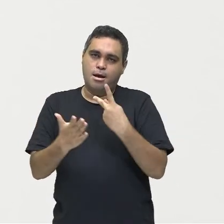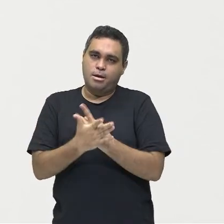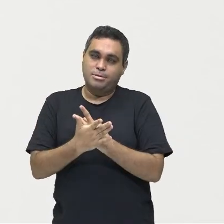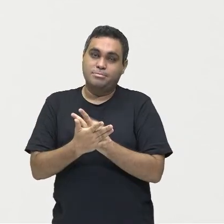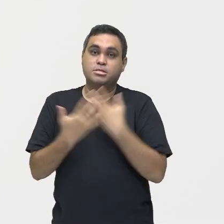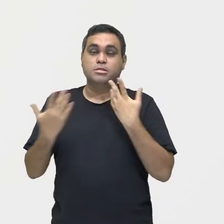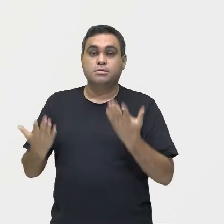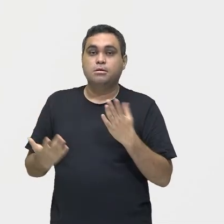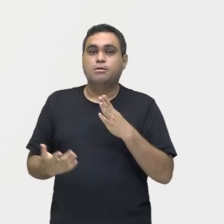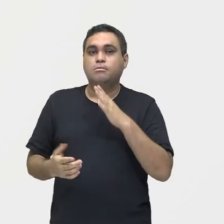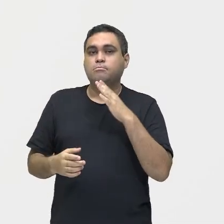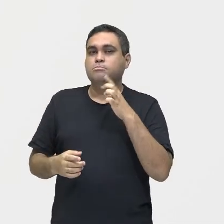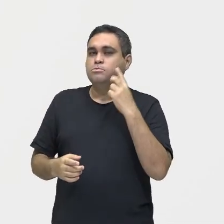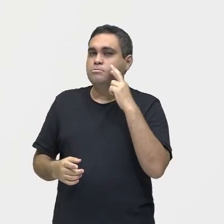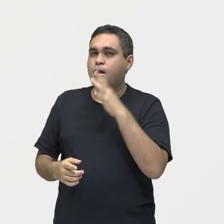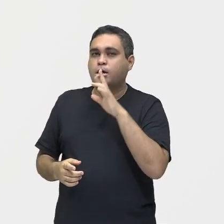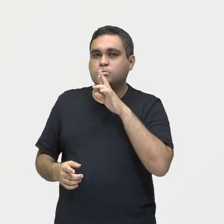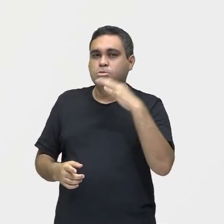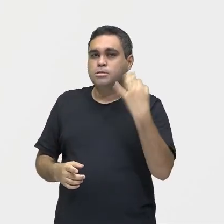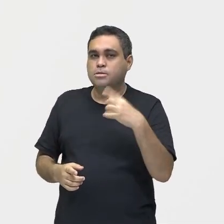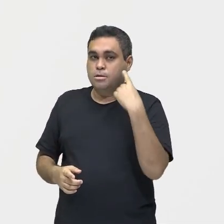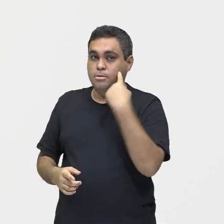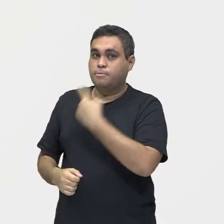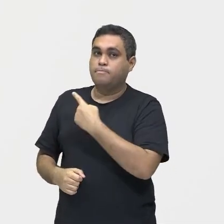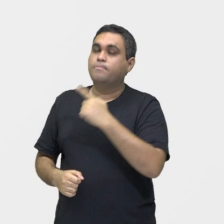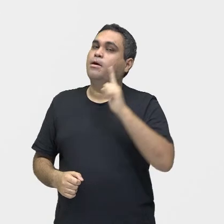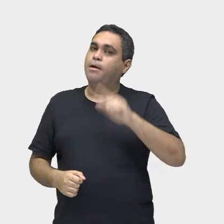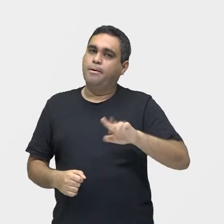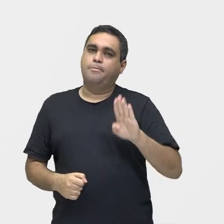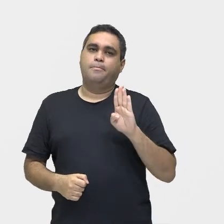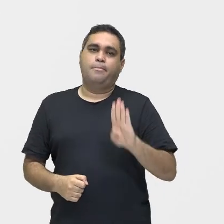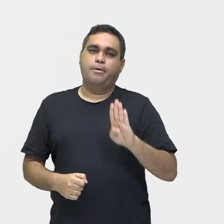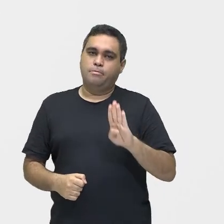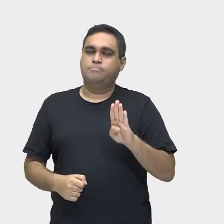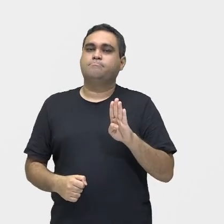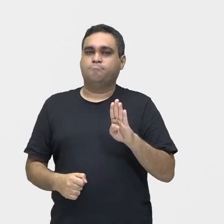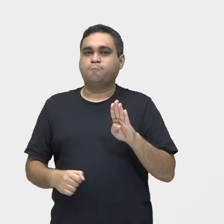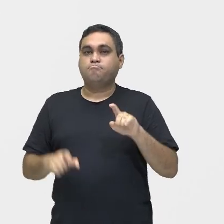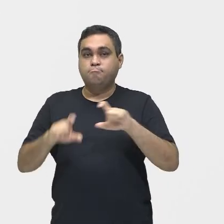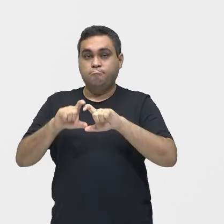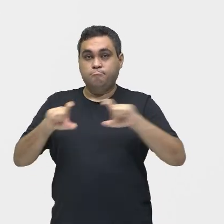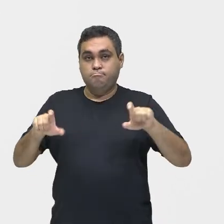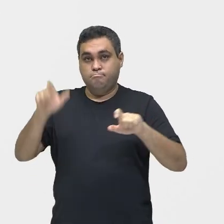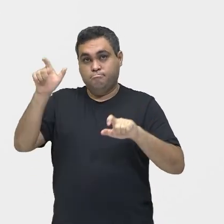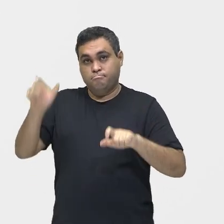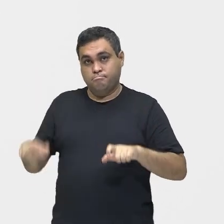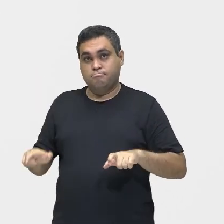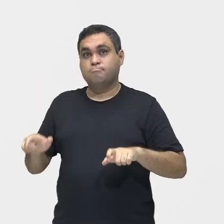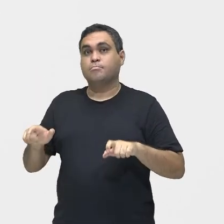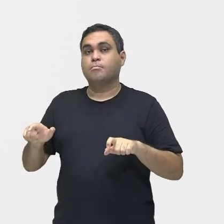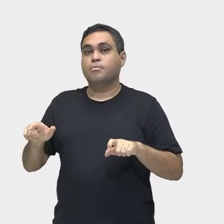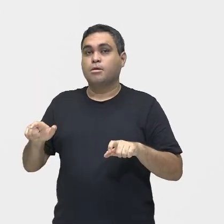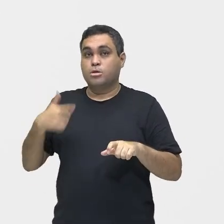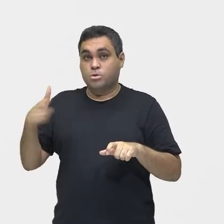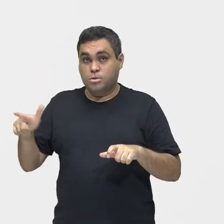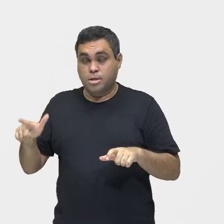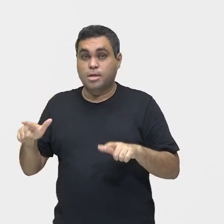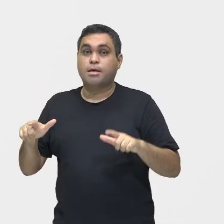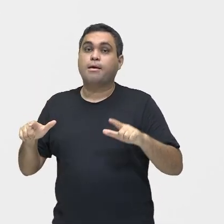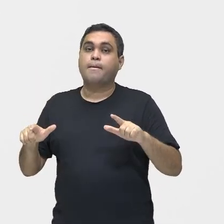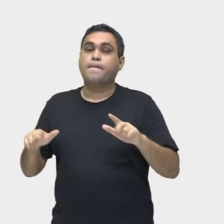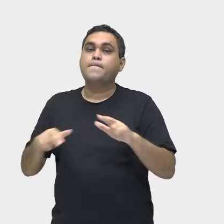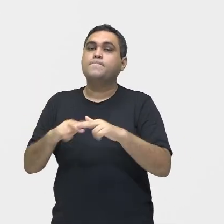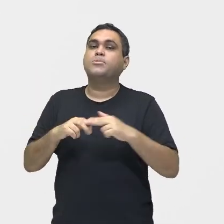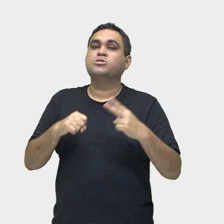aí, rapidamente, só para você ver, letra B é aquela que apresenta um verbo impessoal. Tudo